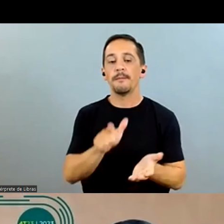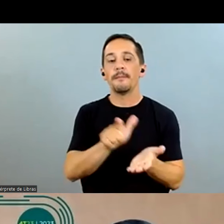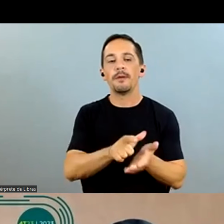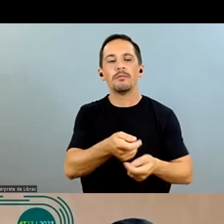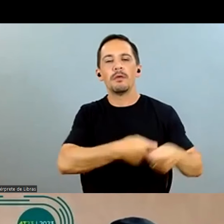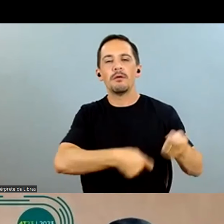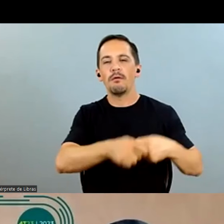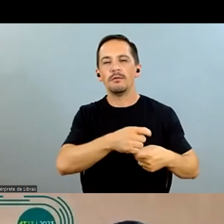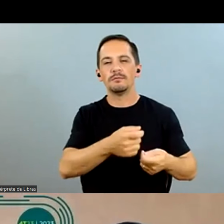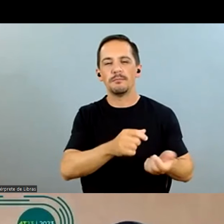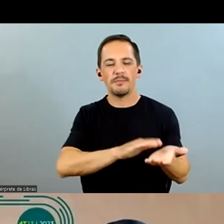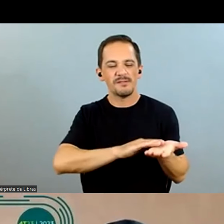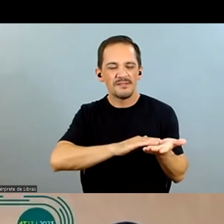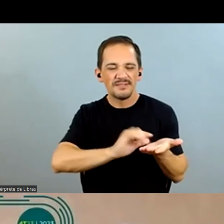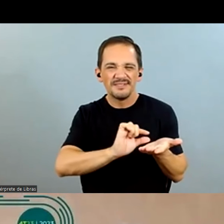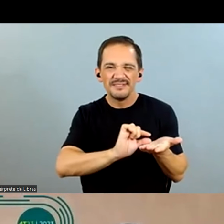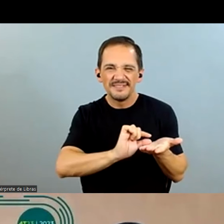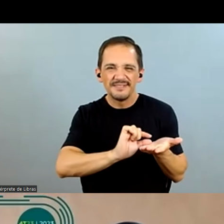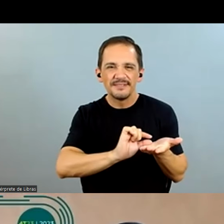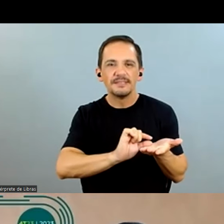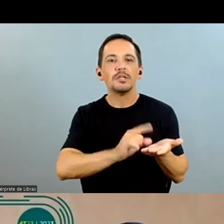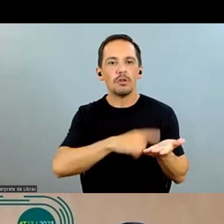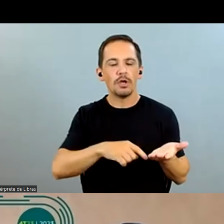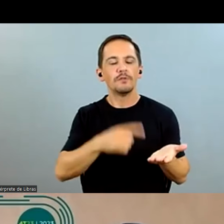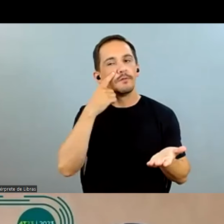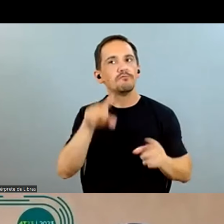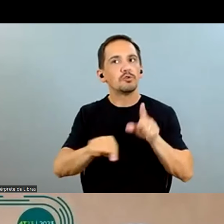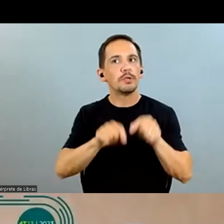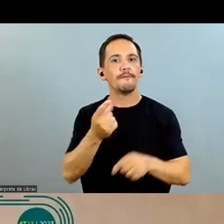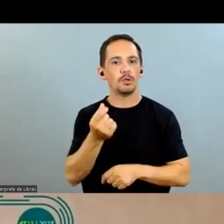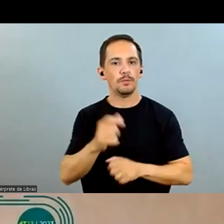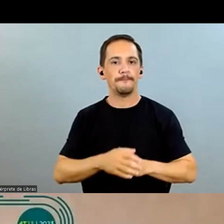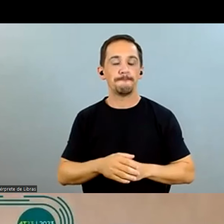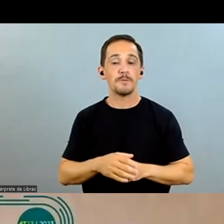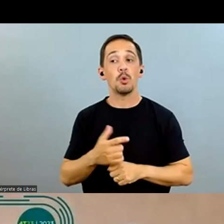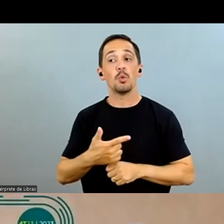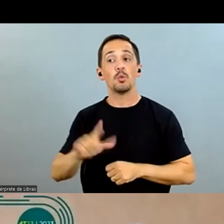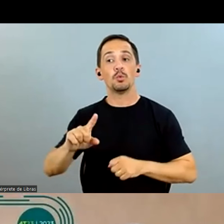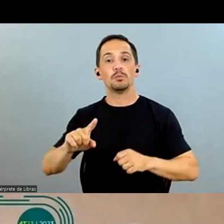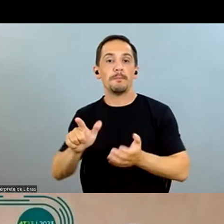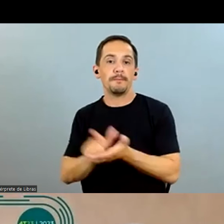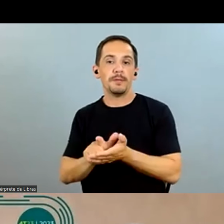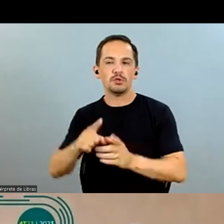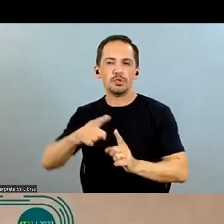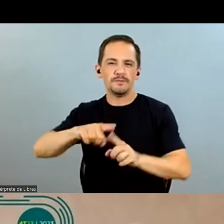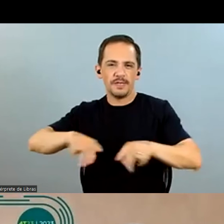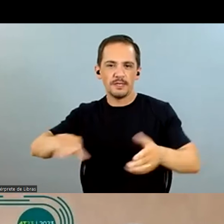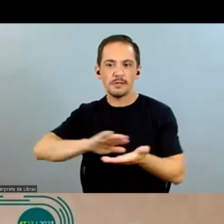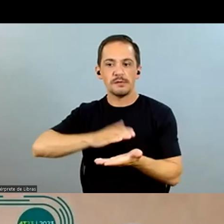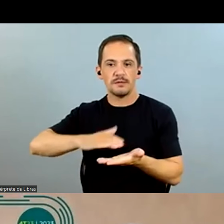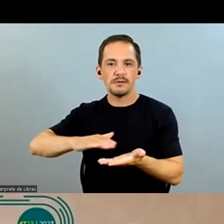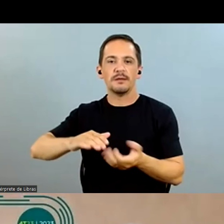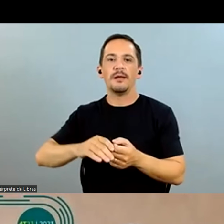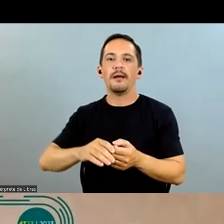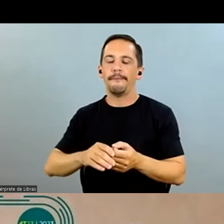baixa gramatura nós vamos repassar preços e o desafio tá sendo nos outros papéis de gramatura mais alta e na e na terebintina